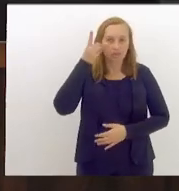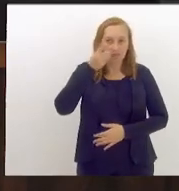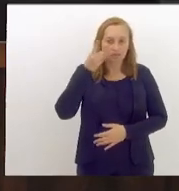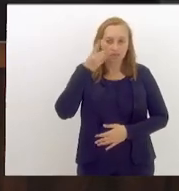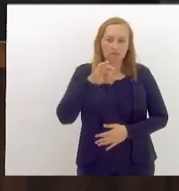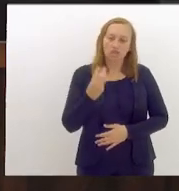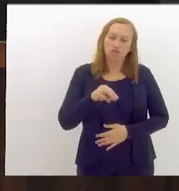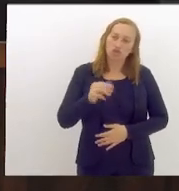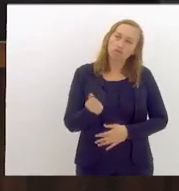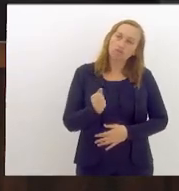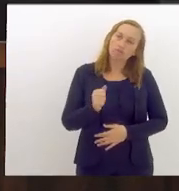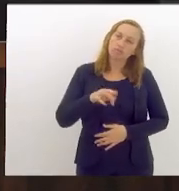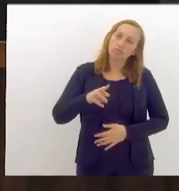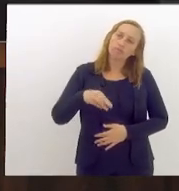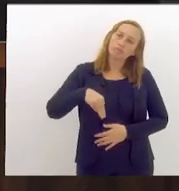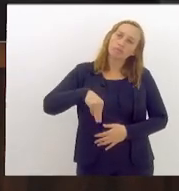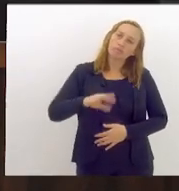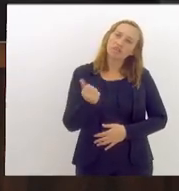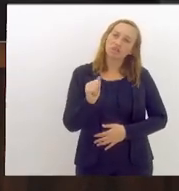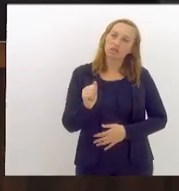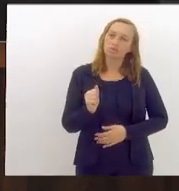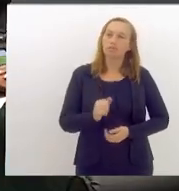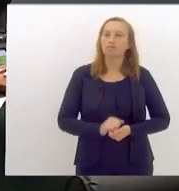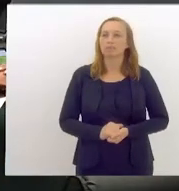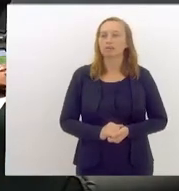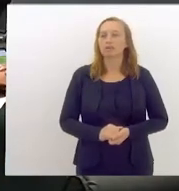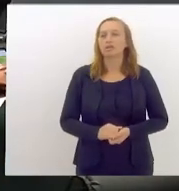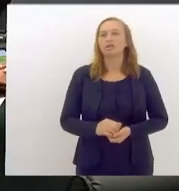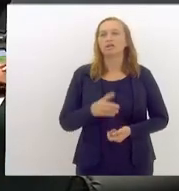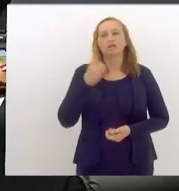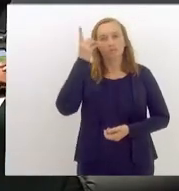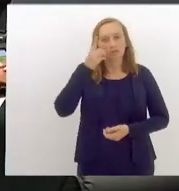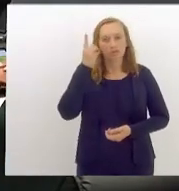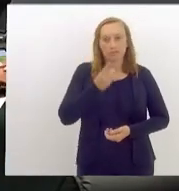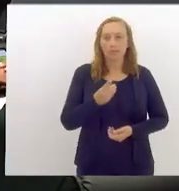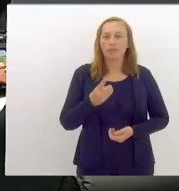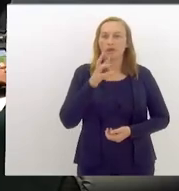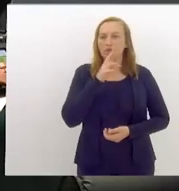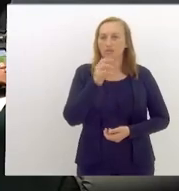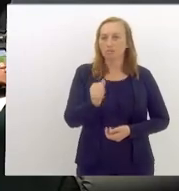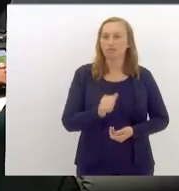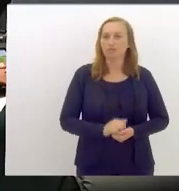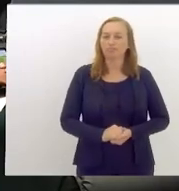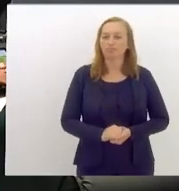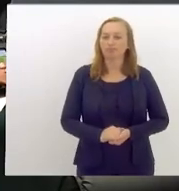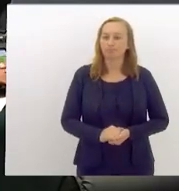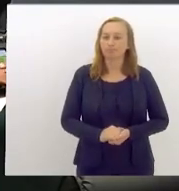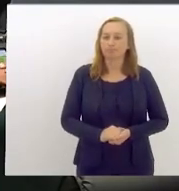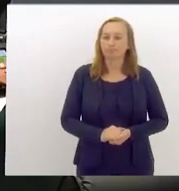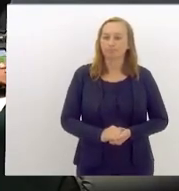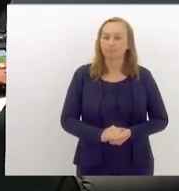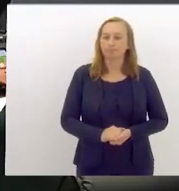Chico Machado estado Chico Machado Estado do Rodrigo Amorim